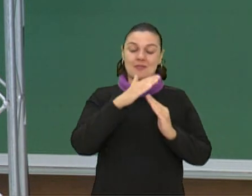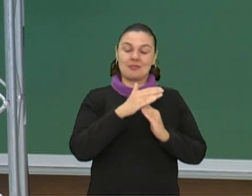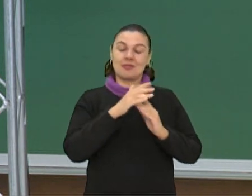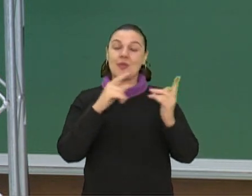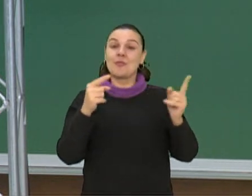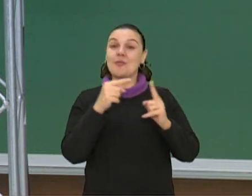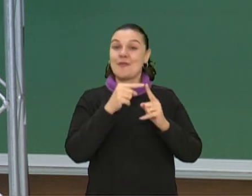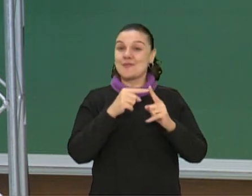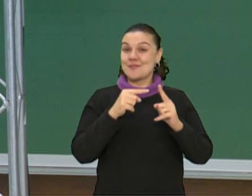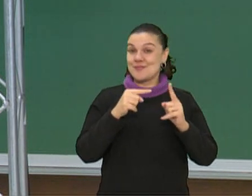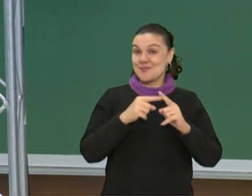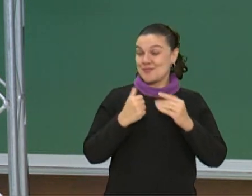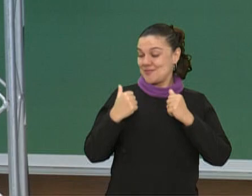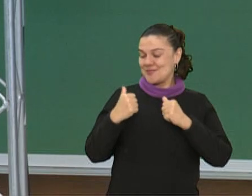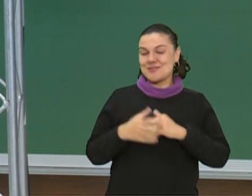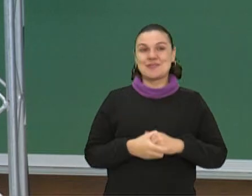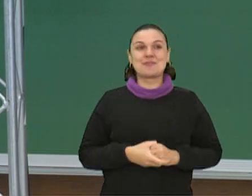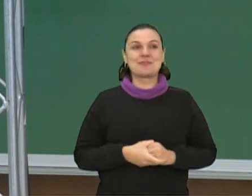Vamos à correção?